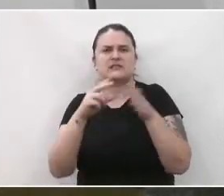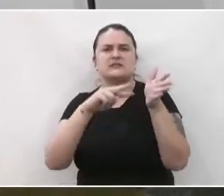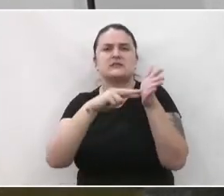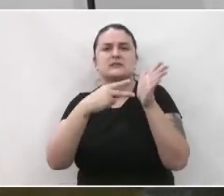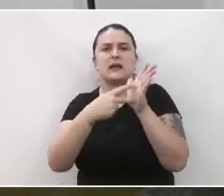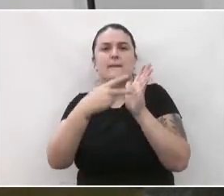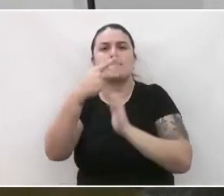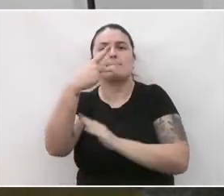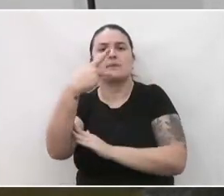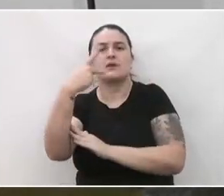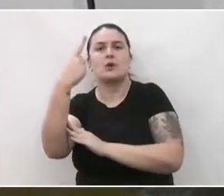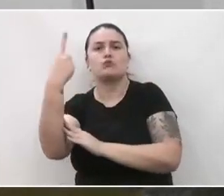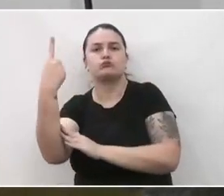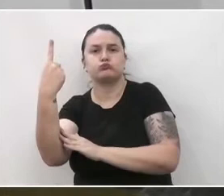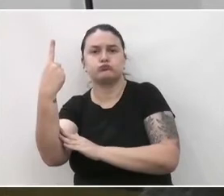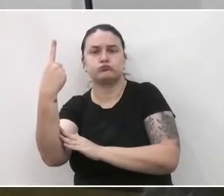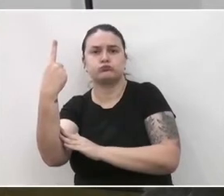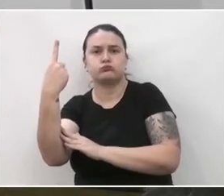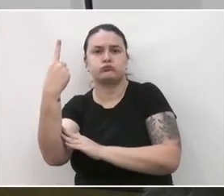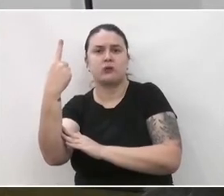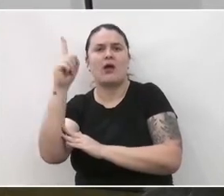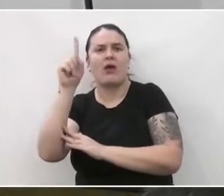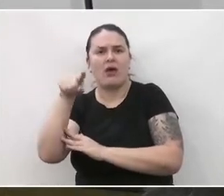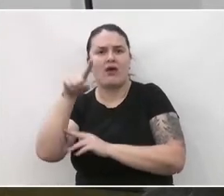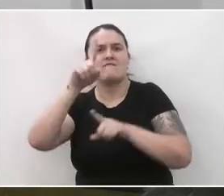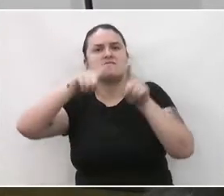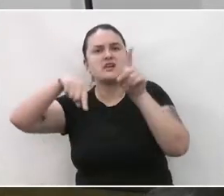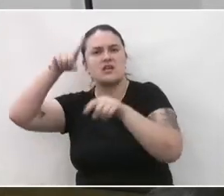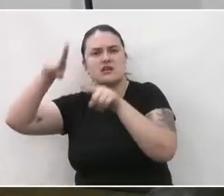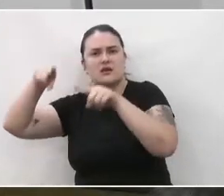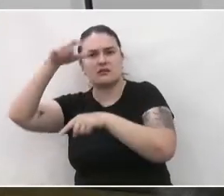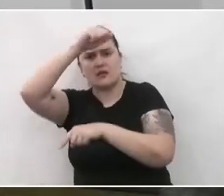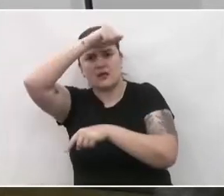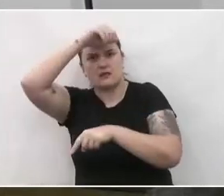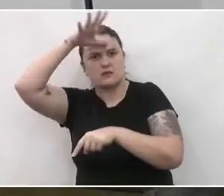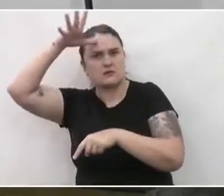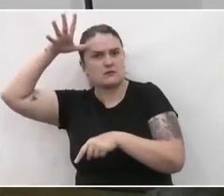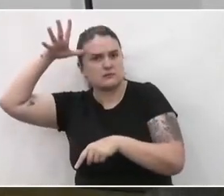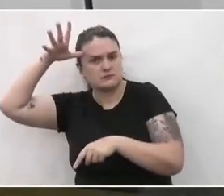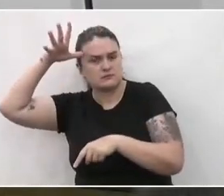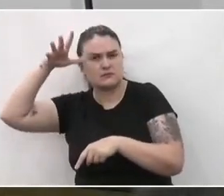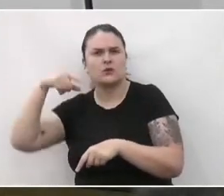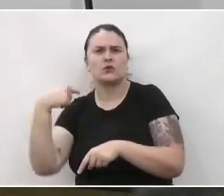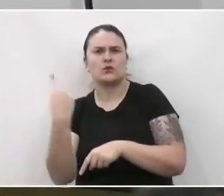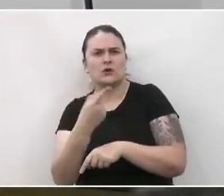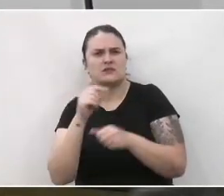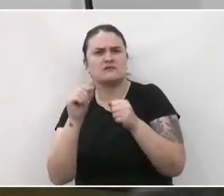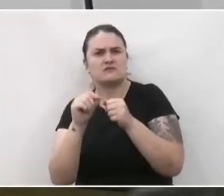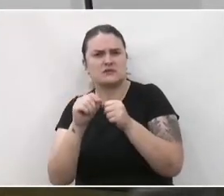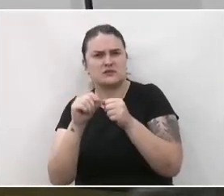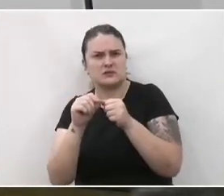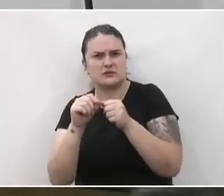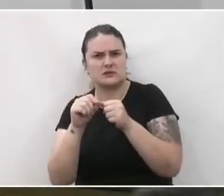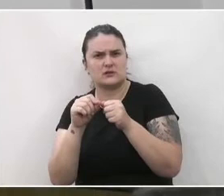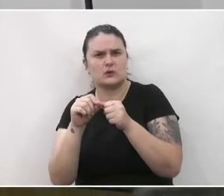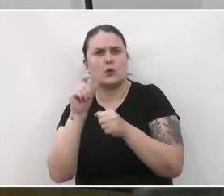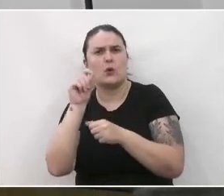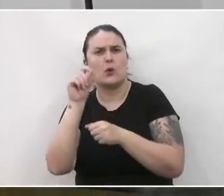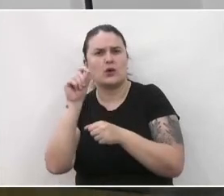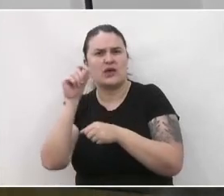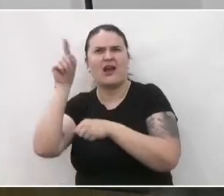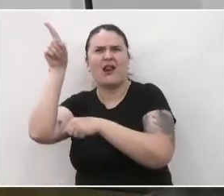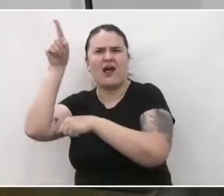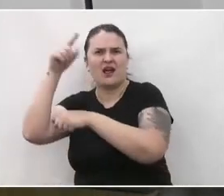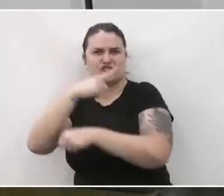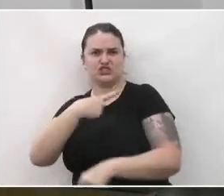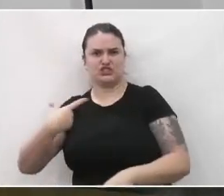uma variante da Amazônia que, infelizmente, nós fizemos o que Wuhan fez de errado há um ano atrás, o